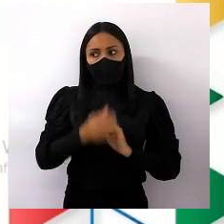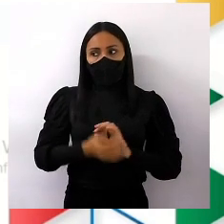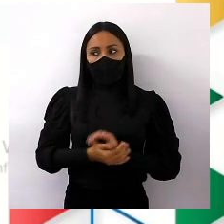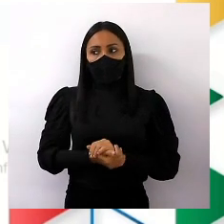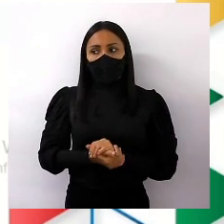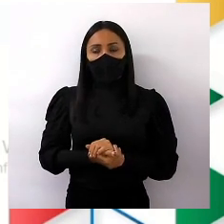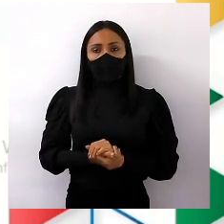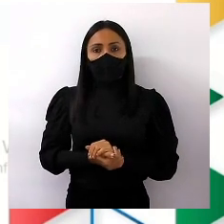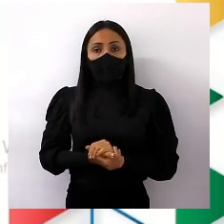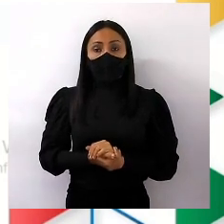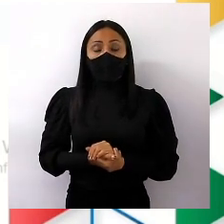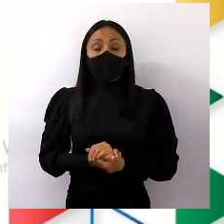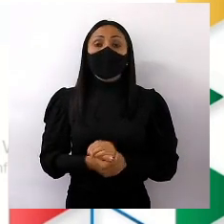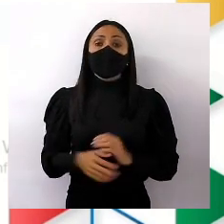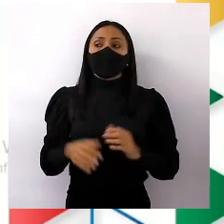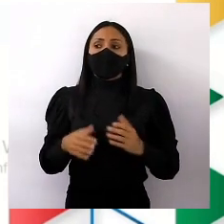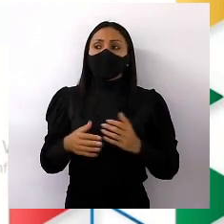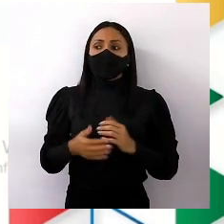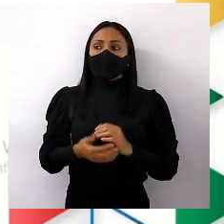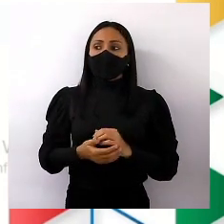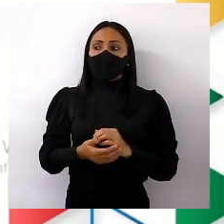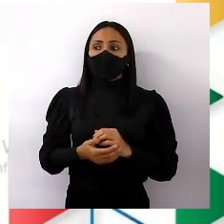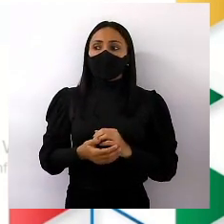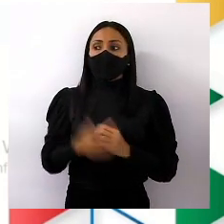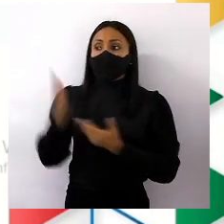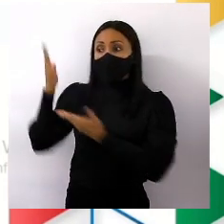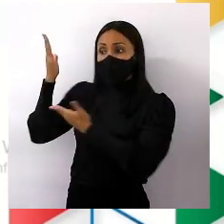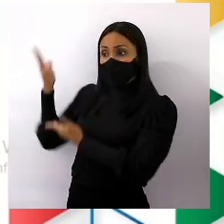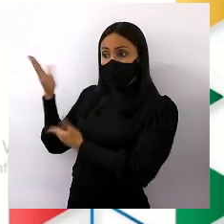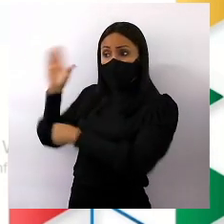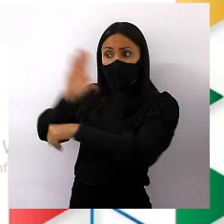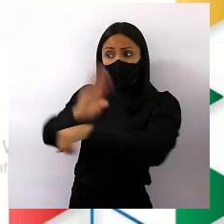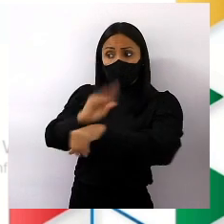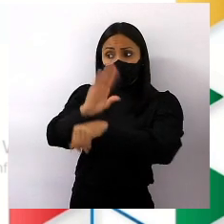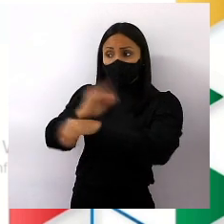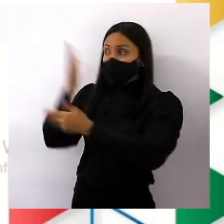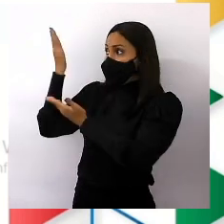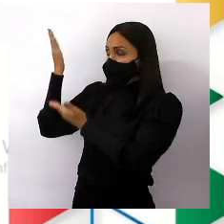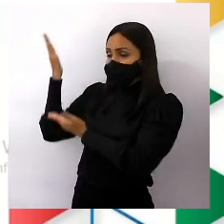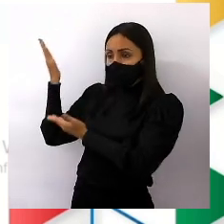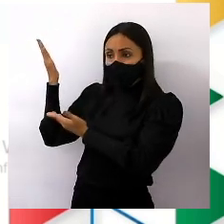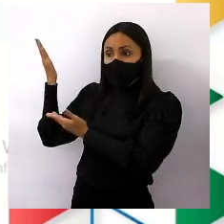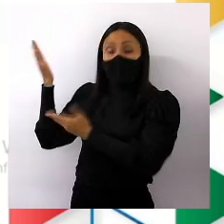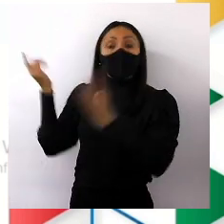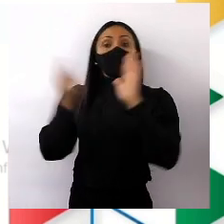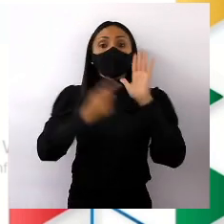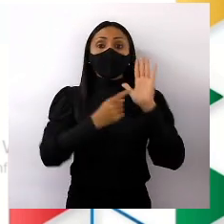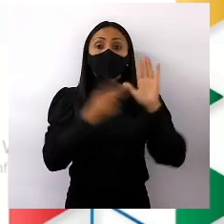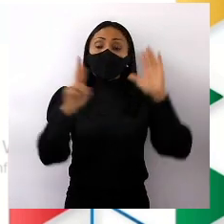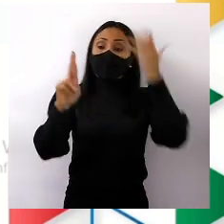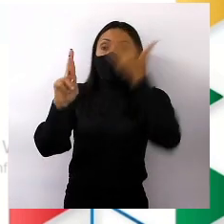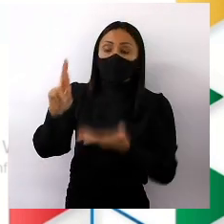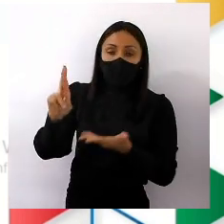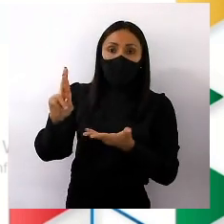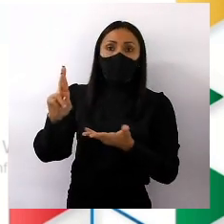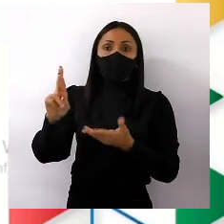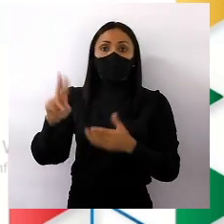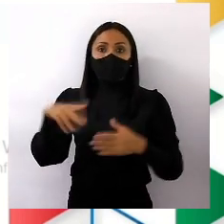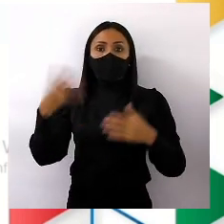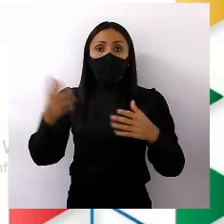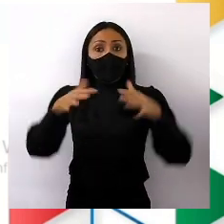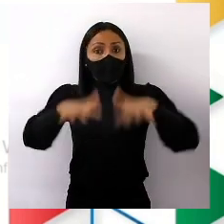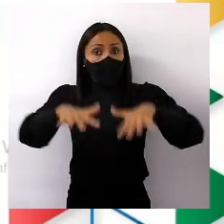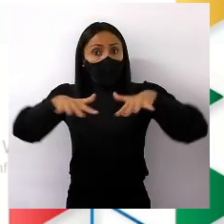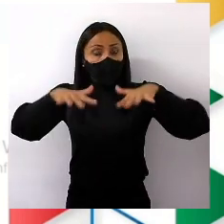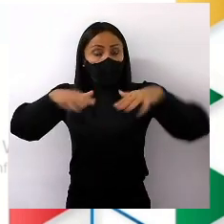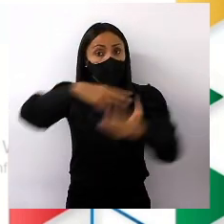Pronto. Esse pode passar. Essa imagem, né, essa fotografia já representa um dos seus maiores espetáculos,